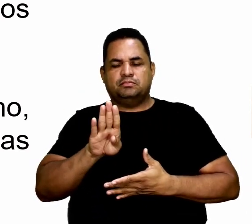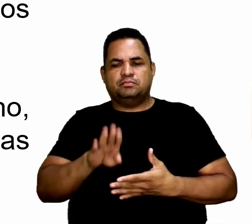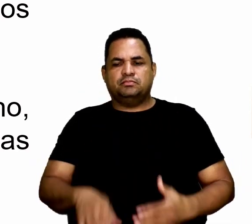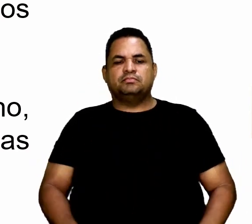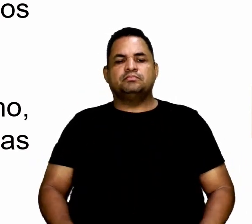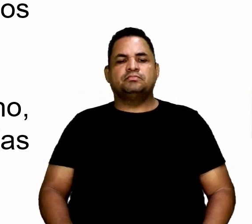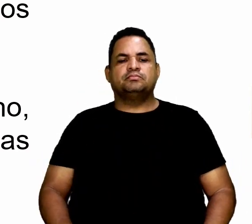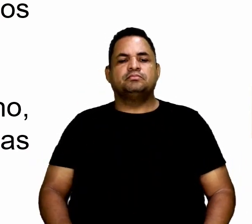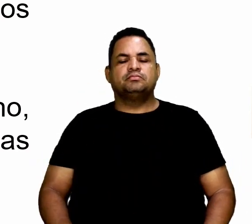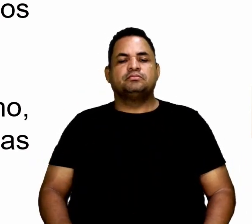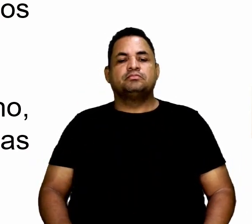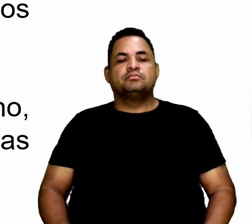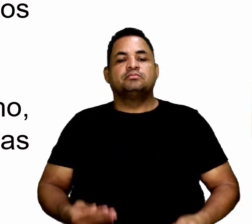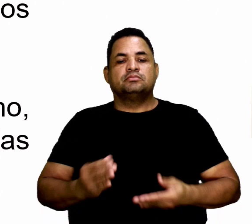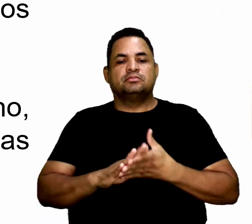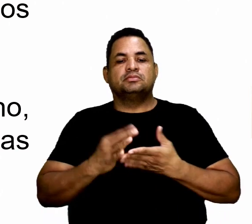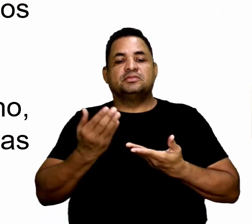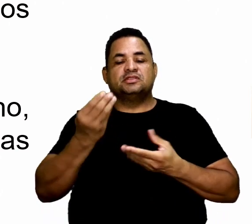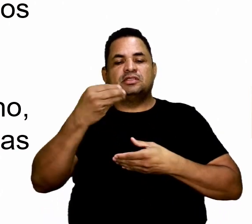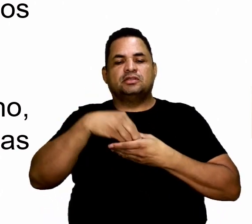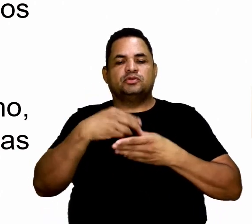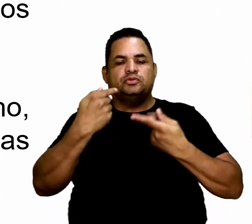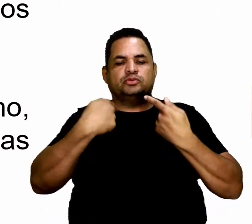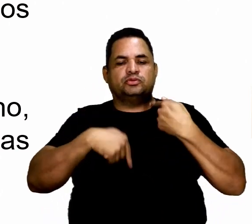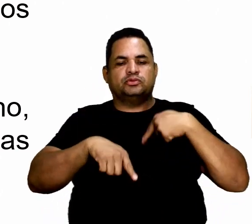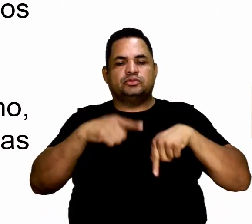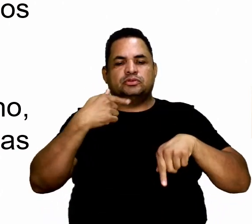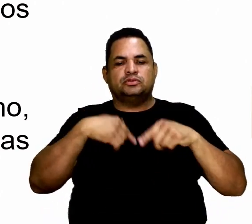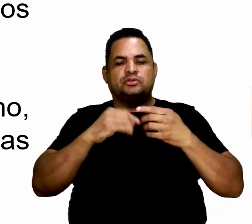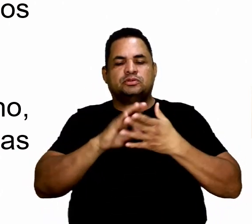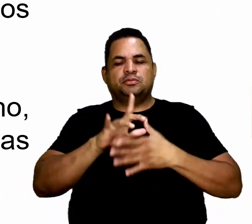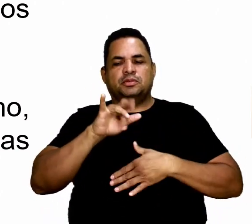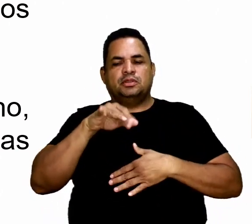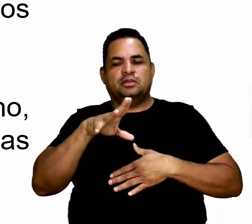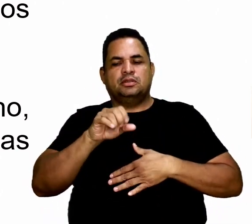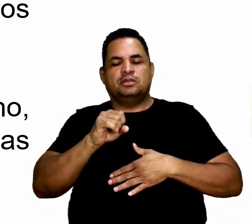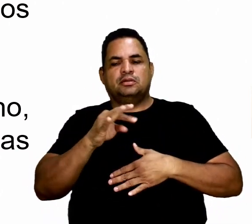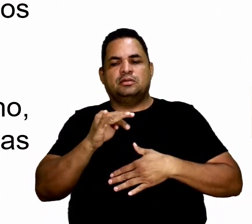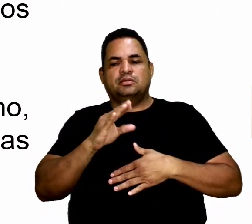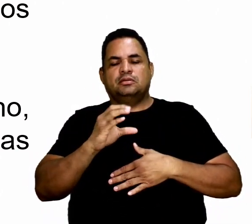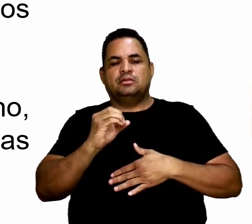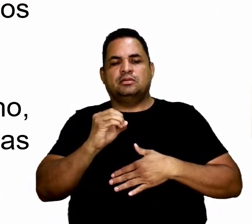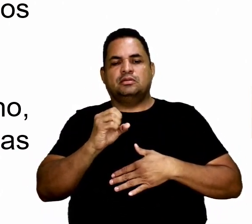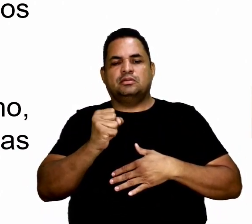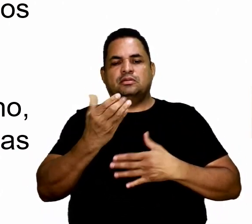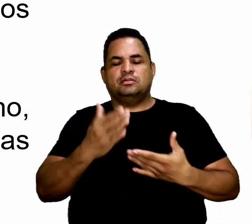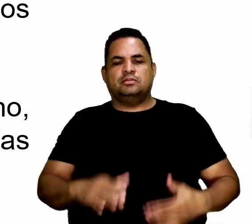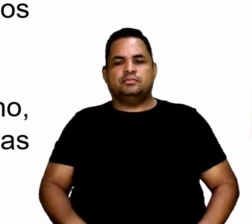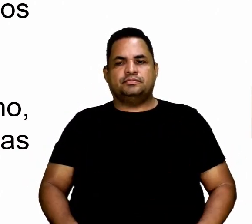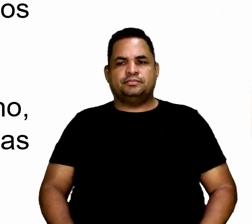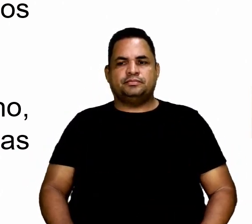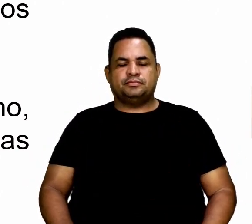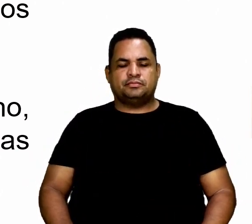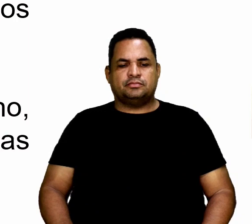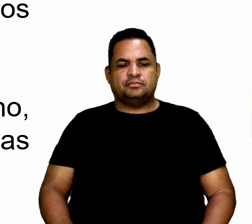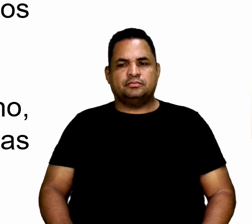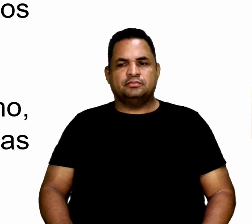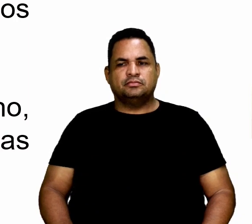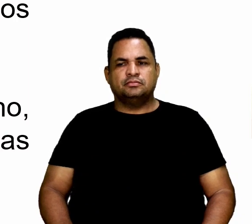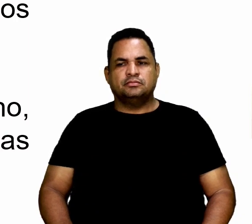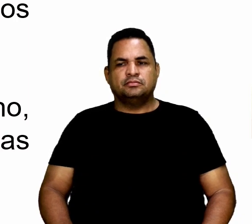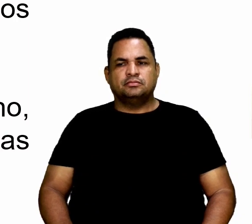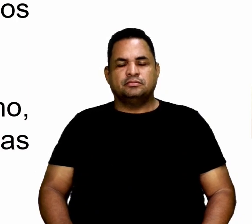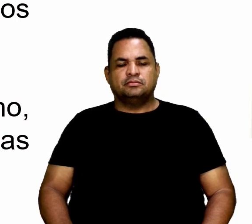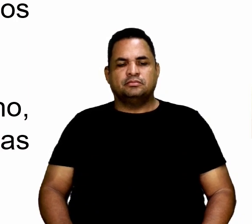que estão lá no sistema linfático. Olha como eles são importantes. A humoral vai estar, então, agindo a partir dos linfócitos B. Pode jogar para o outro,